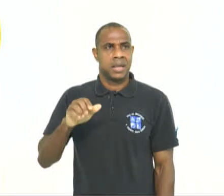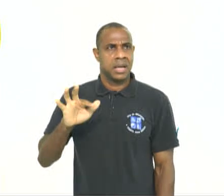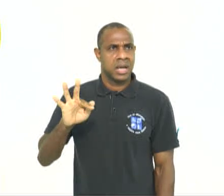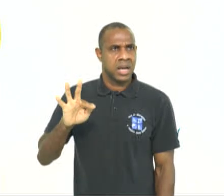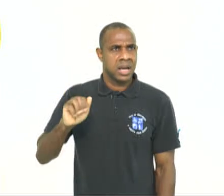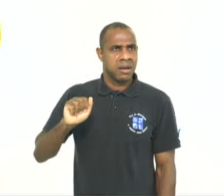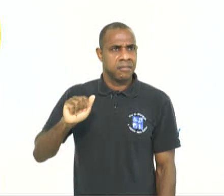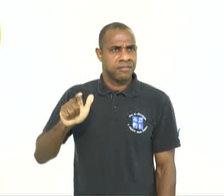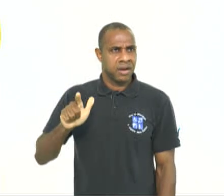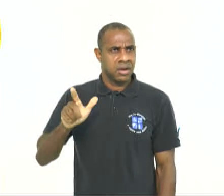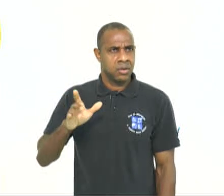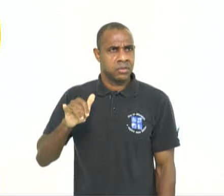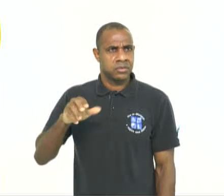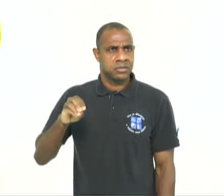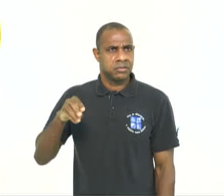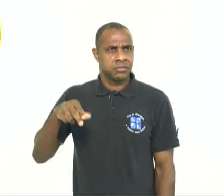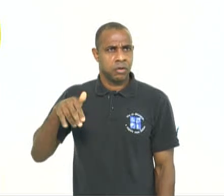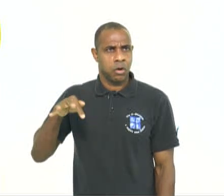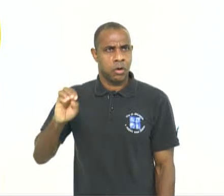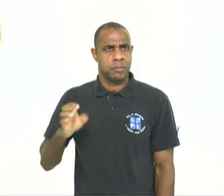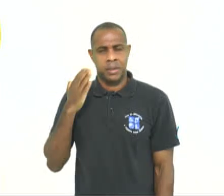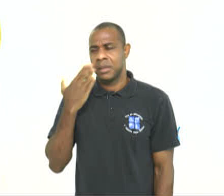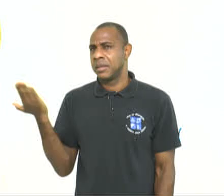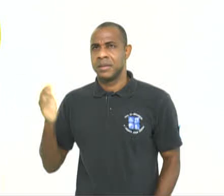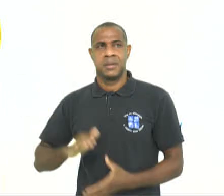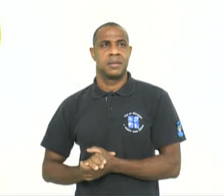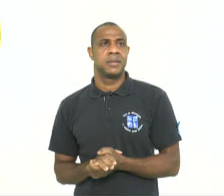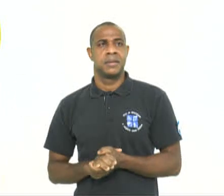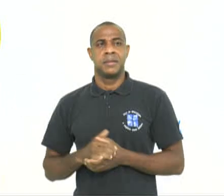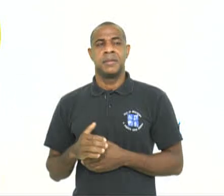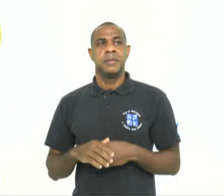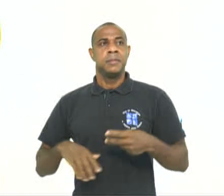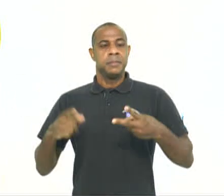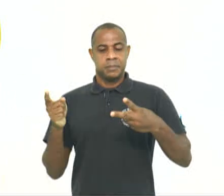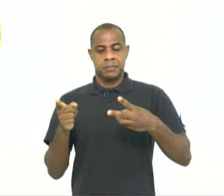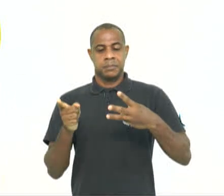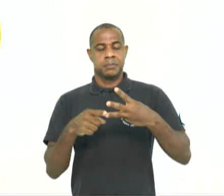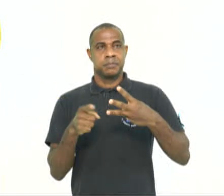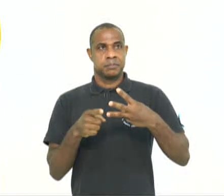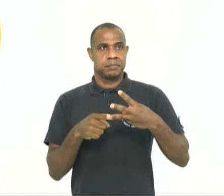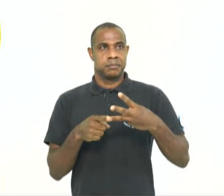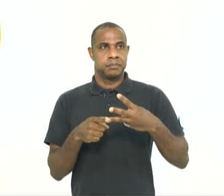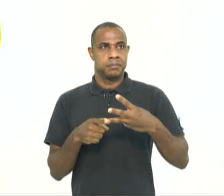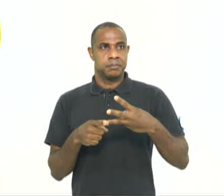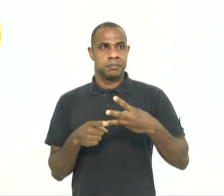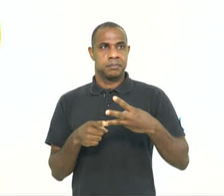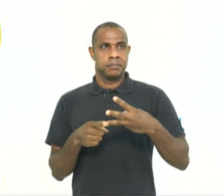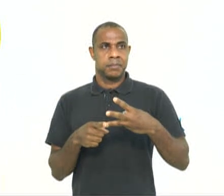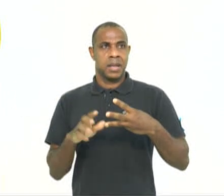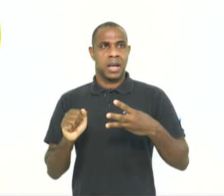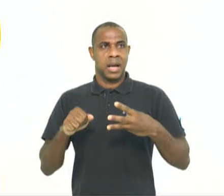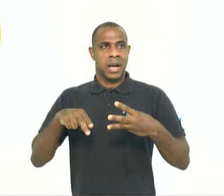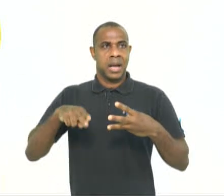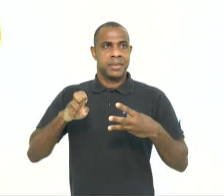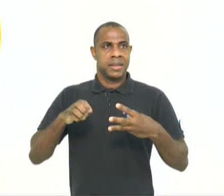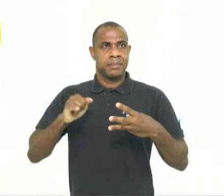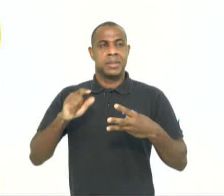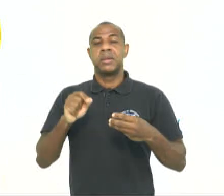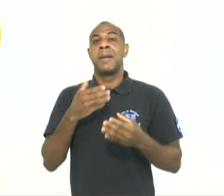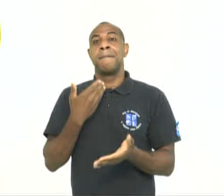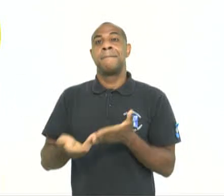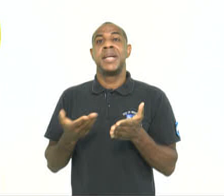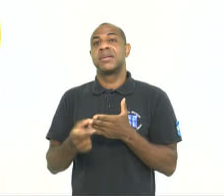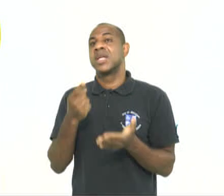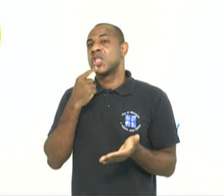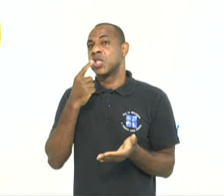uma deficiência na forma dessas hemácias, dos glóbulos vermelhos ali. Também temos aquela anemia por perda de sangue, ou seja,